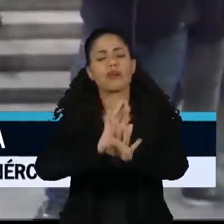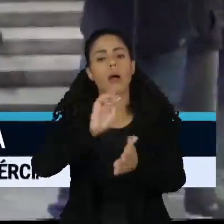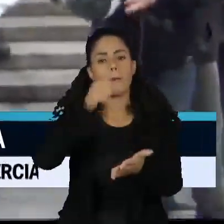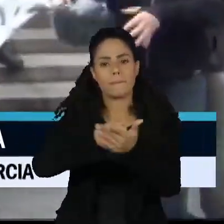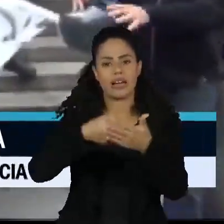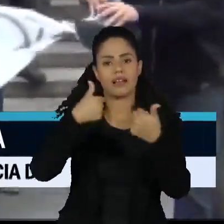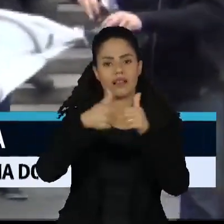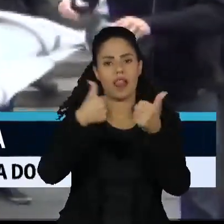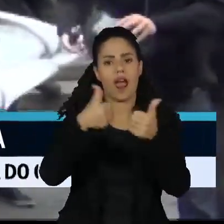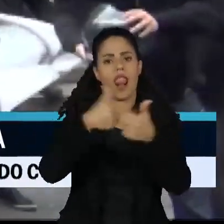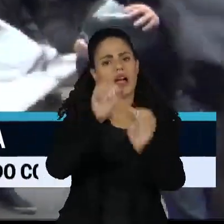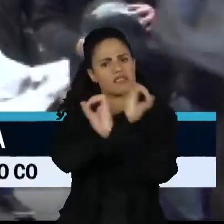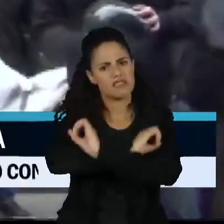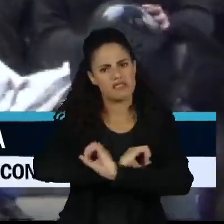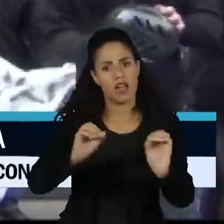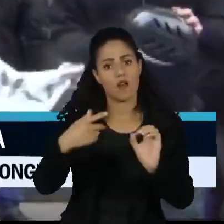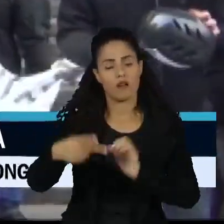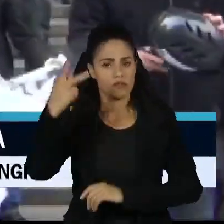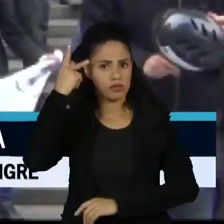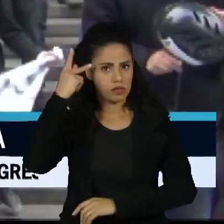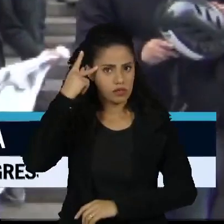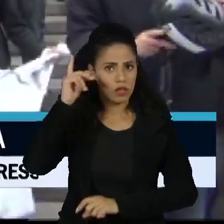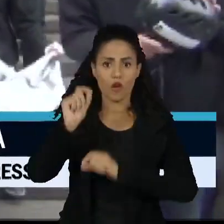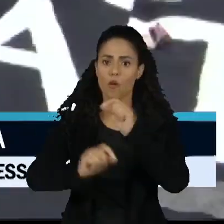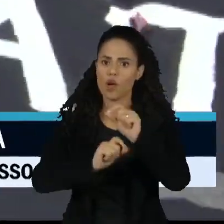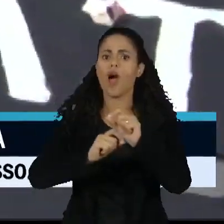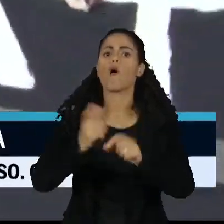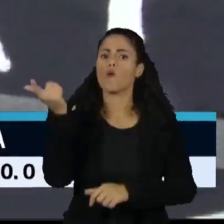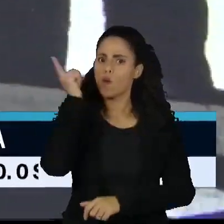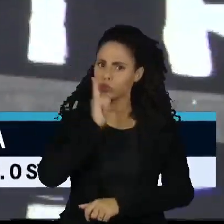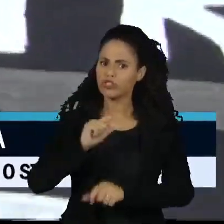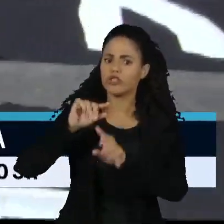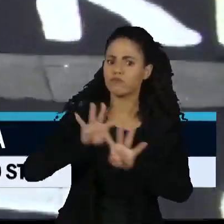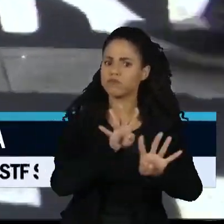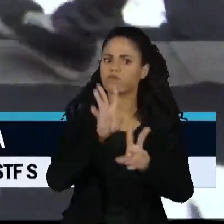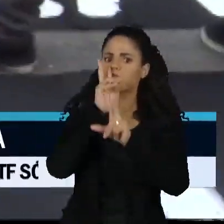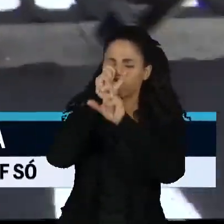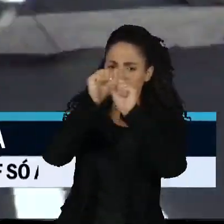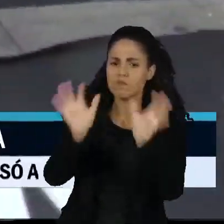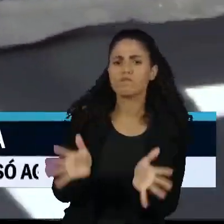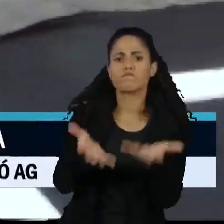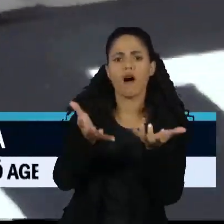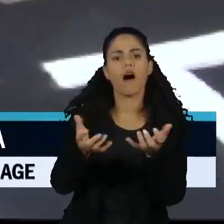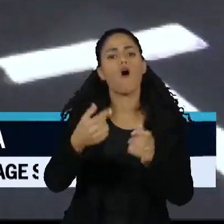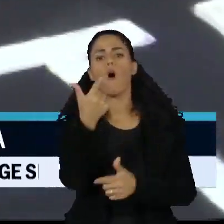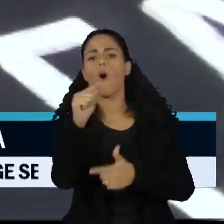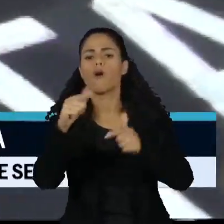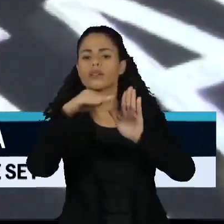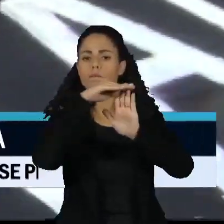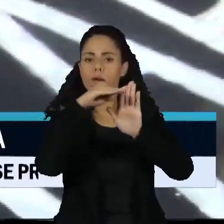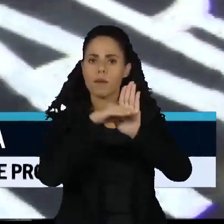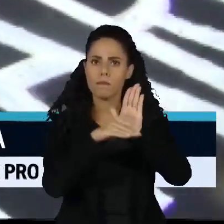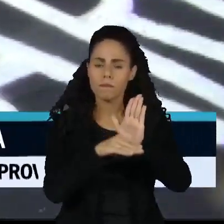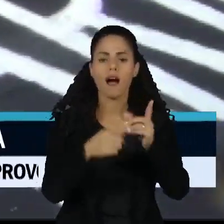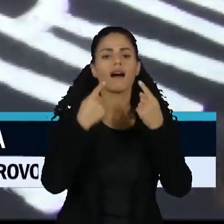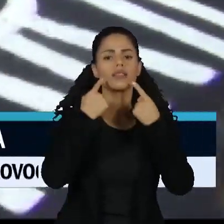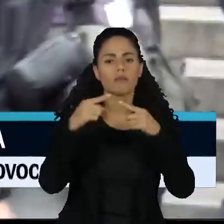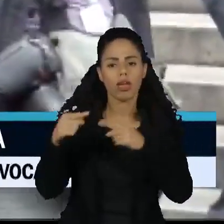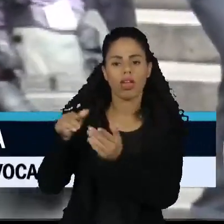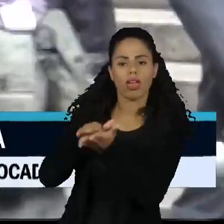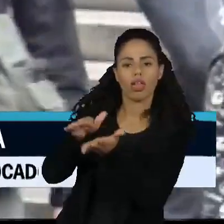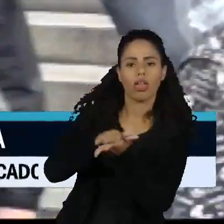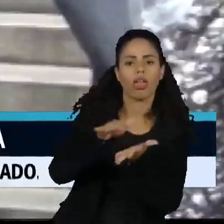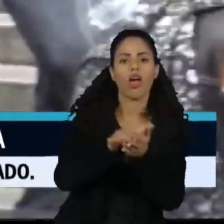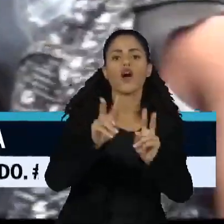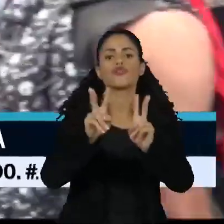transporte público da capital paulista e acabou ganhando o corpo incorporando outras pautas como a crítica os gastos com